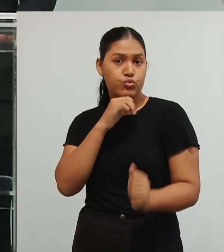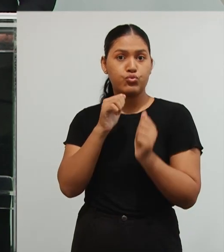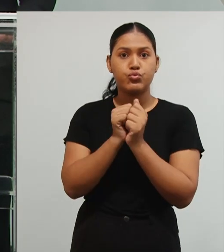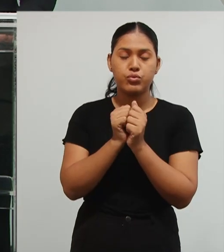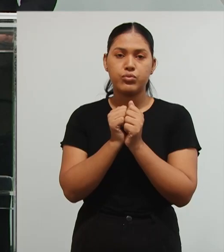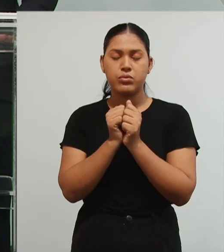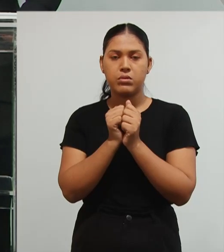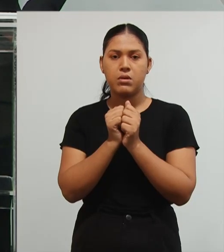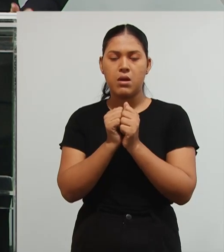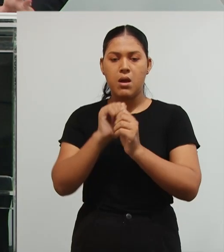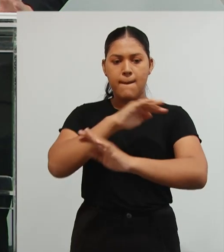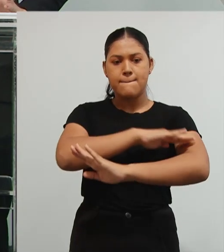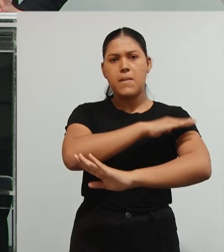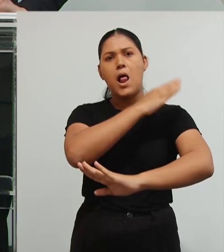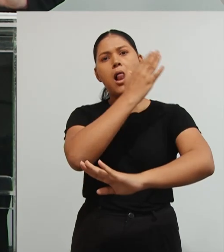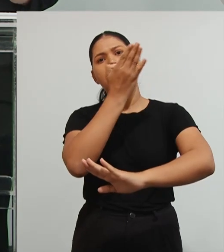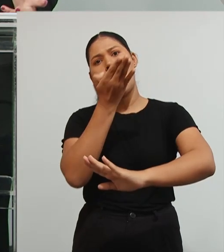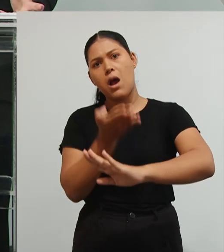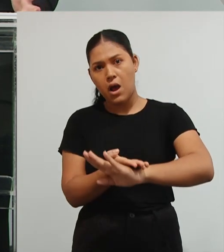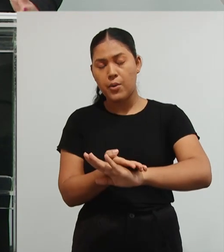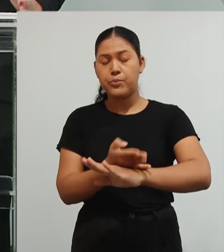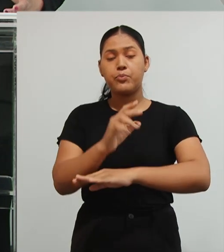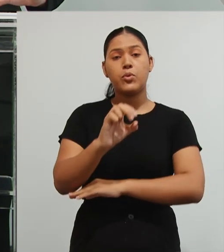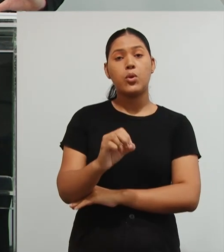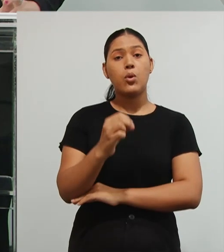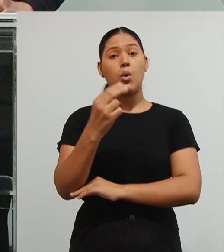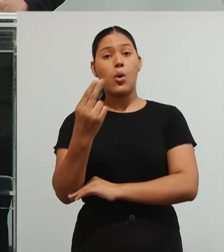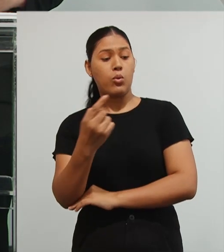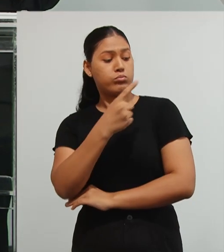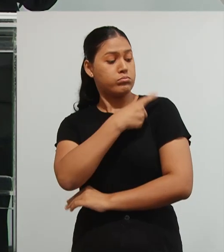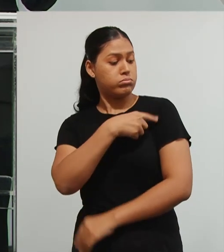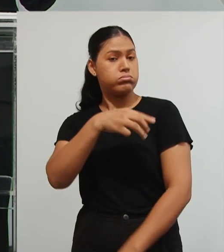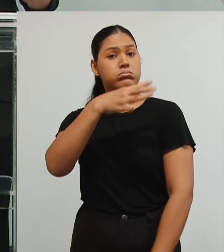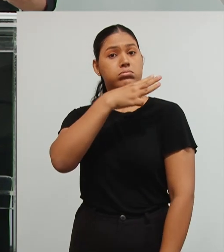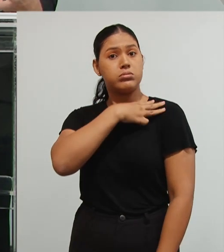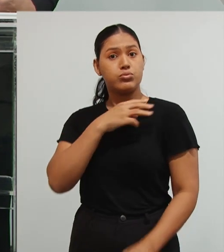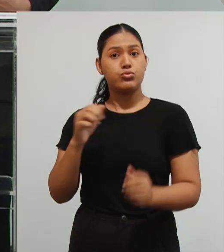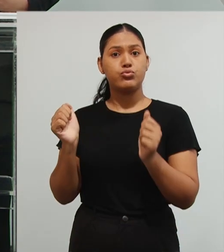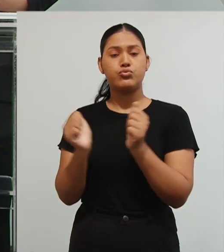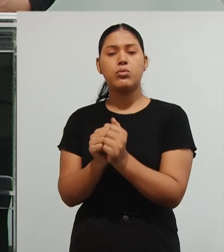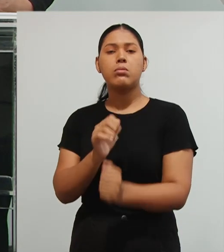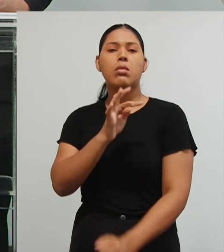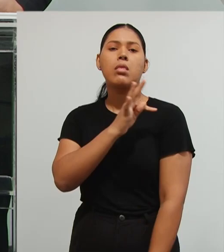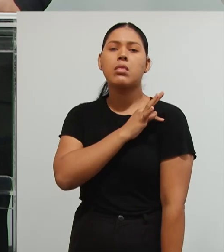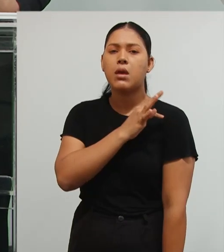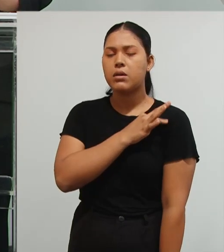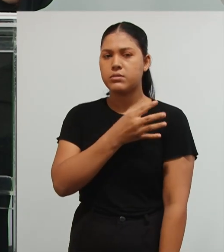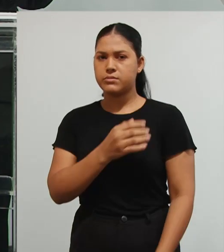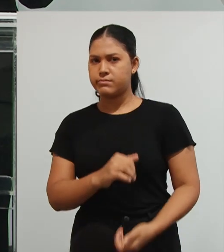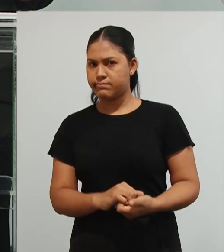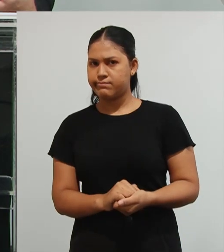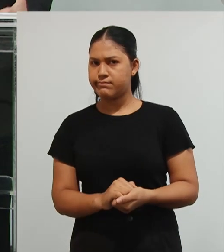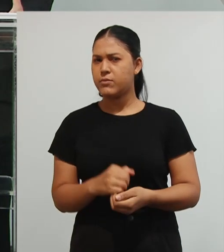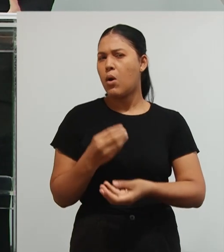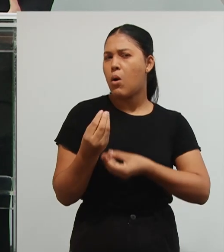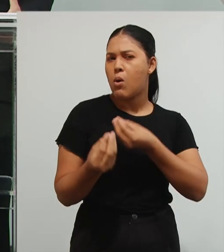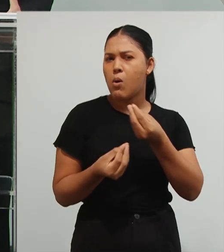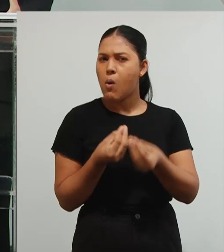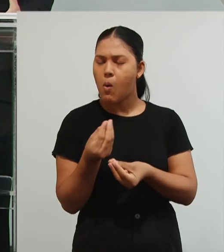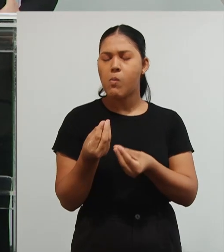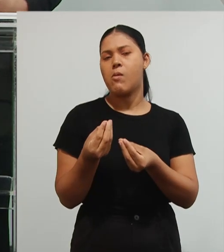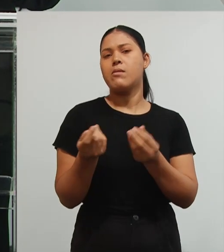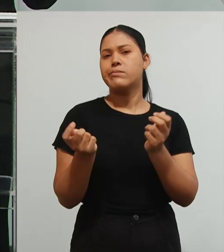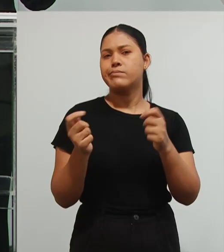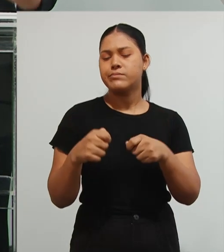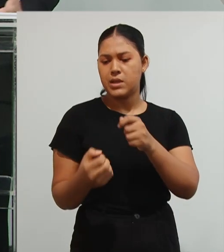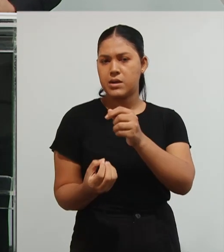conhecimentos. Como vai ficar a questão de saúde? Quais são as propostas mais modernas para a saúde? Com formas de acelerar o atendimento da